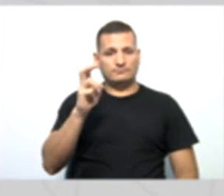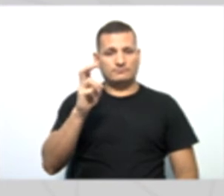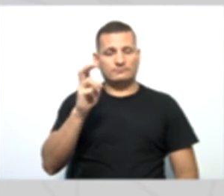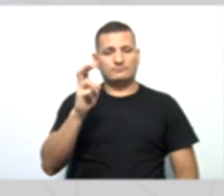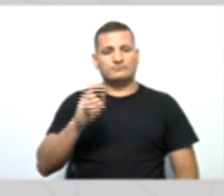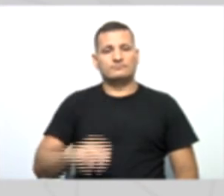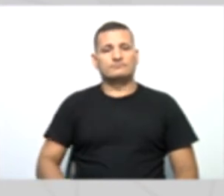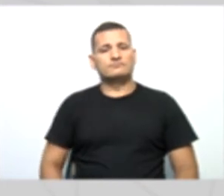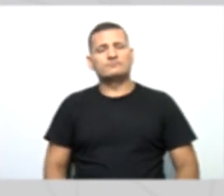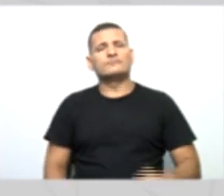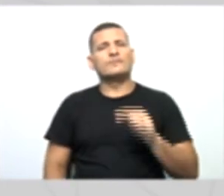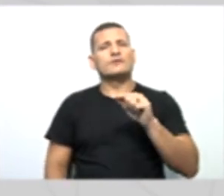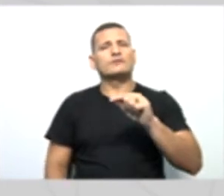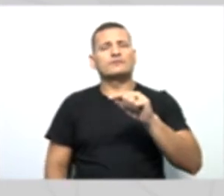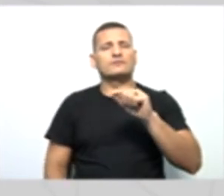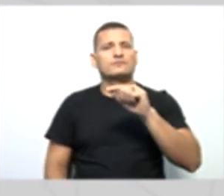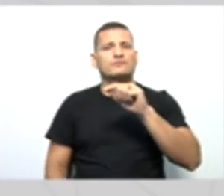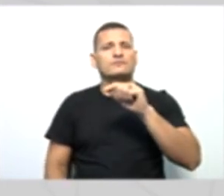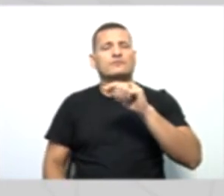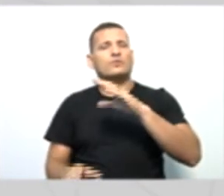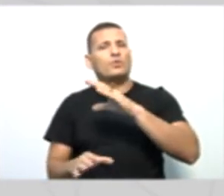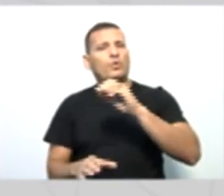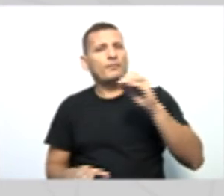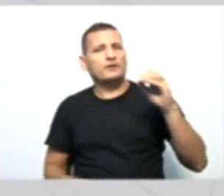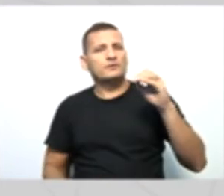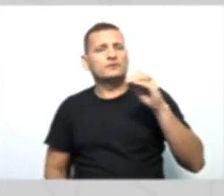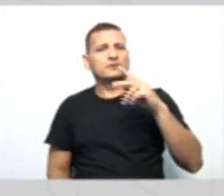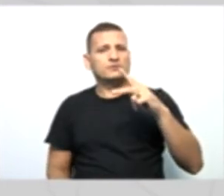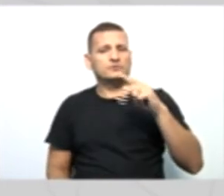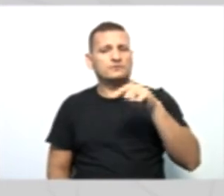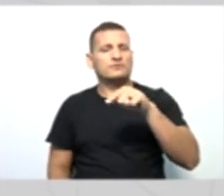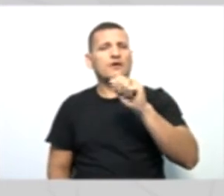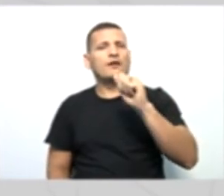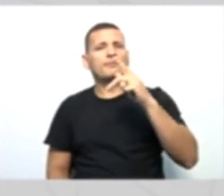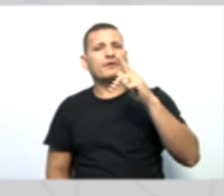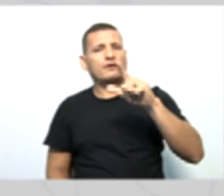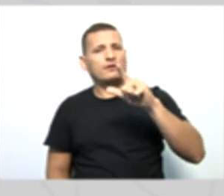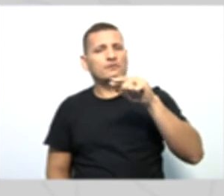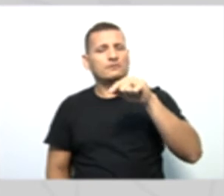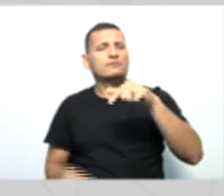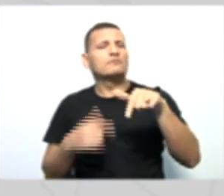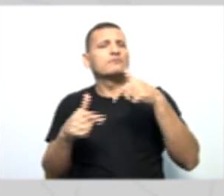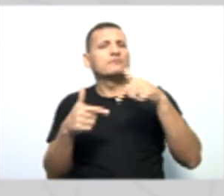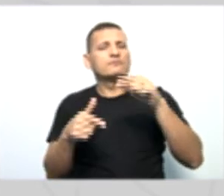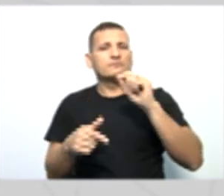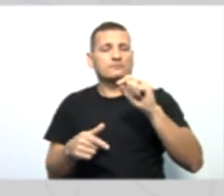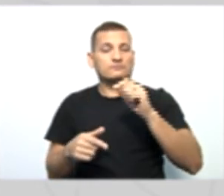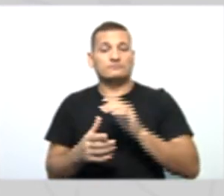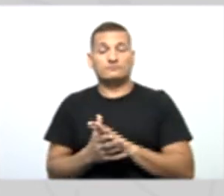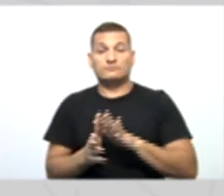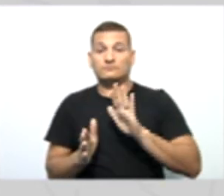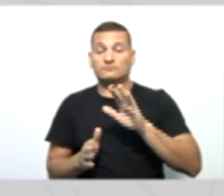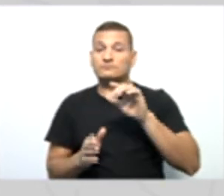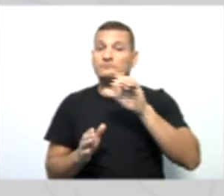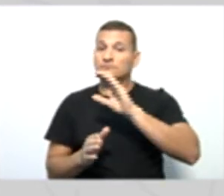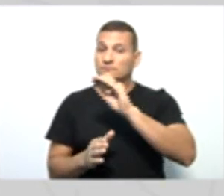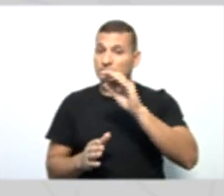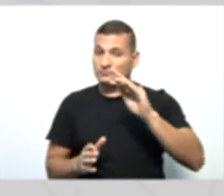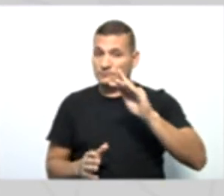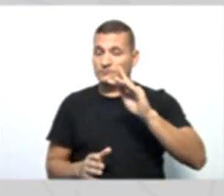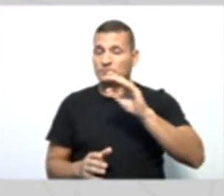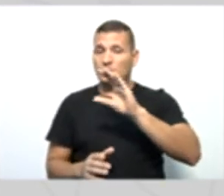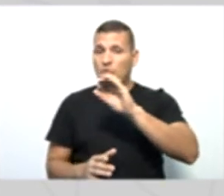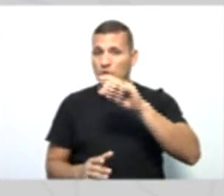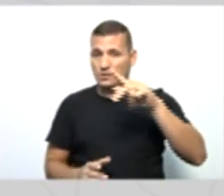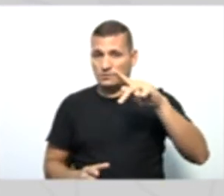qual a atividade da cooperativa envolvida no APL? A cooperativa agroindustrial é composta